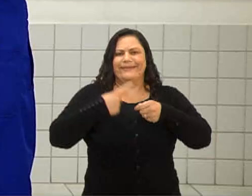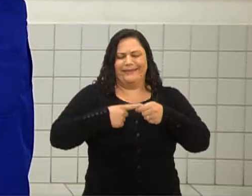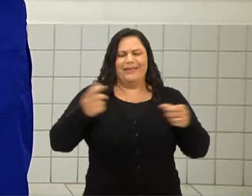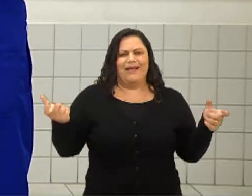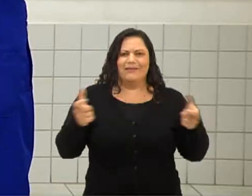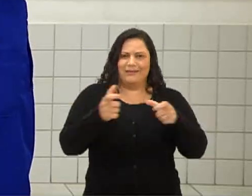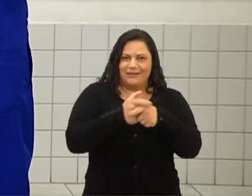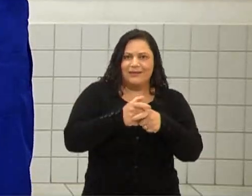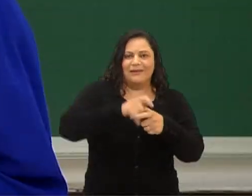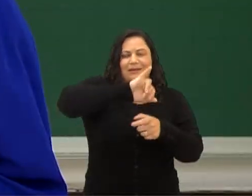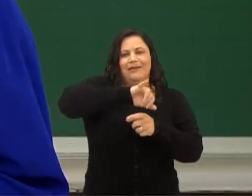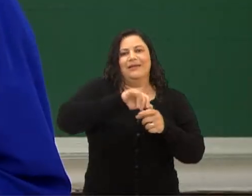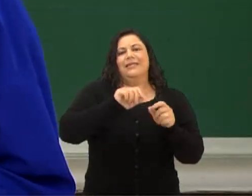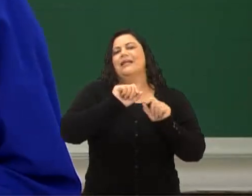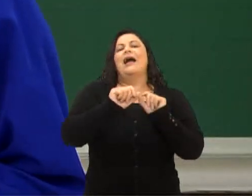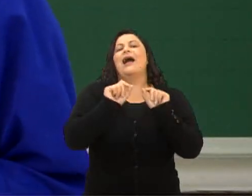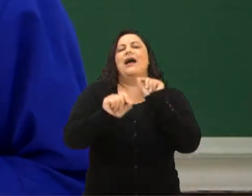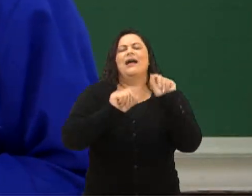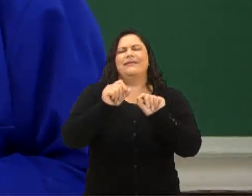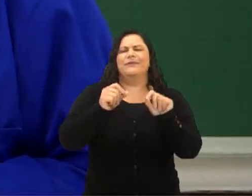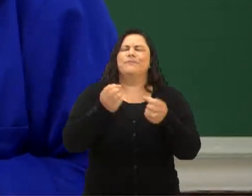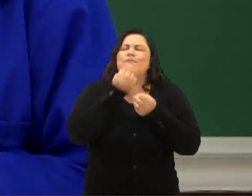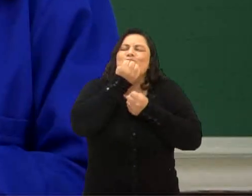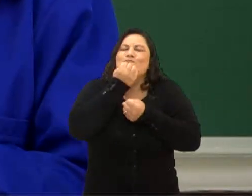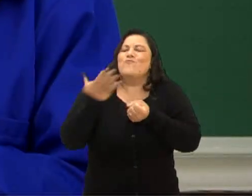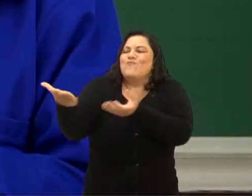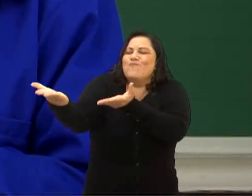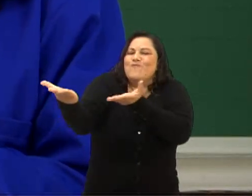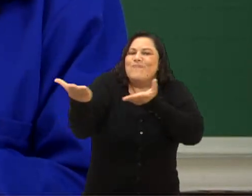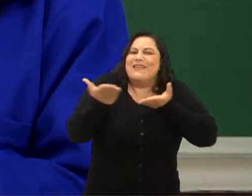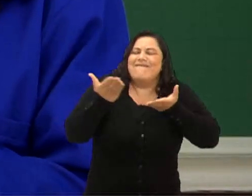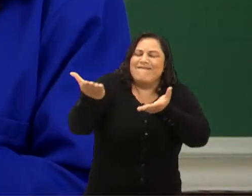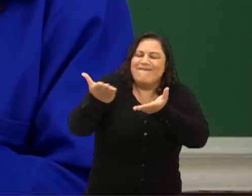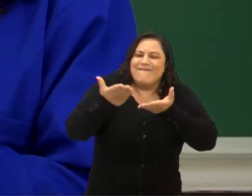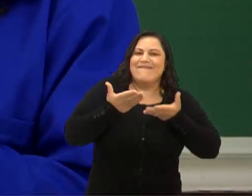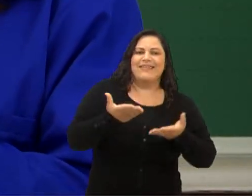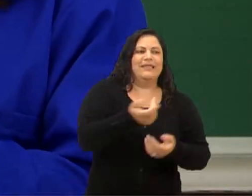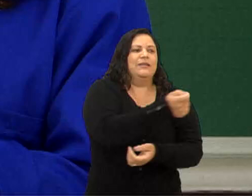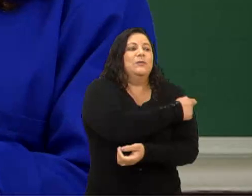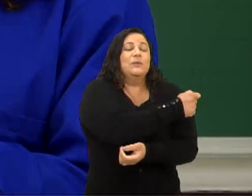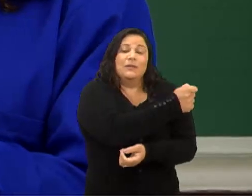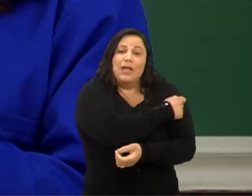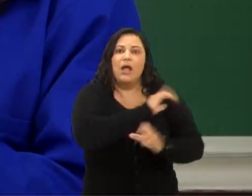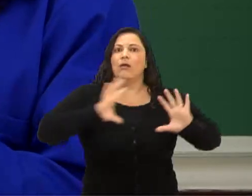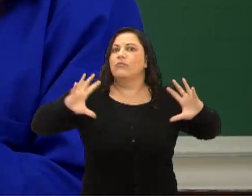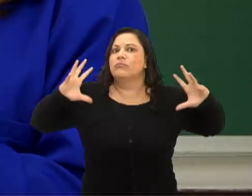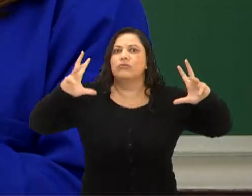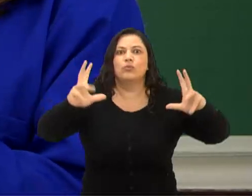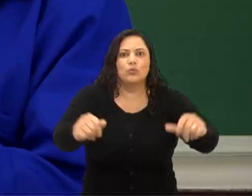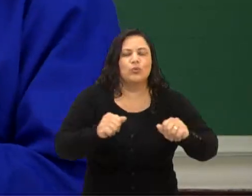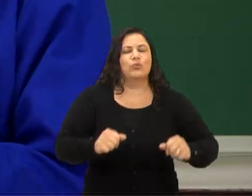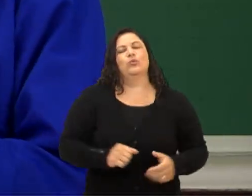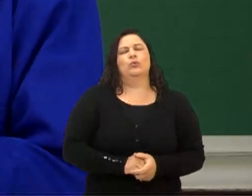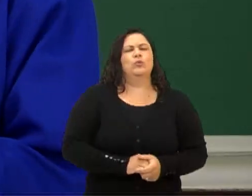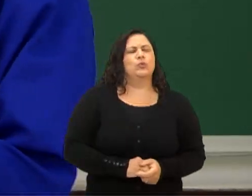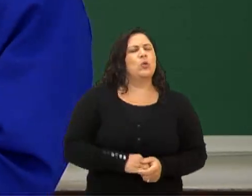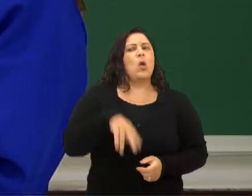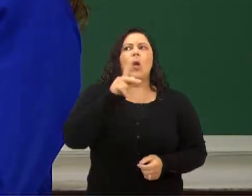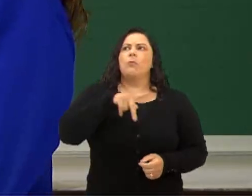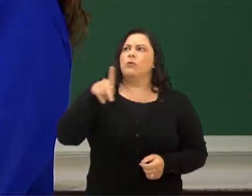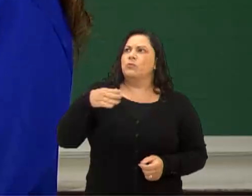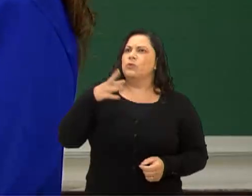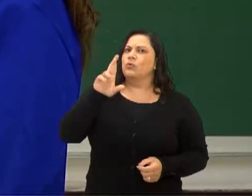estado do Paraná. Sejam muito bem-vindos a todos e a todas aqui. Professora Rosa, tem muita gente